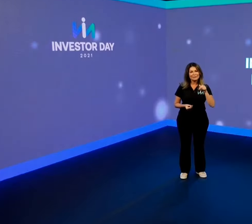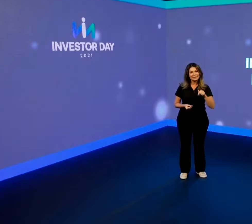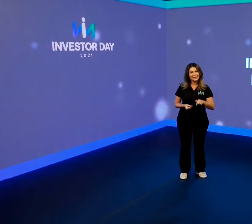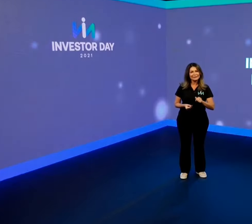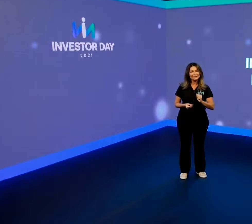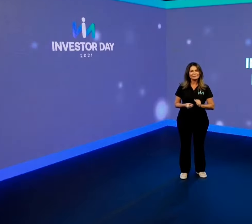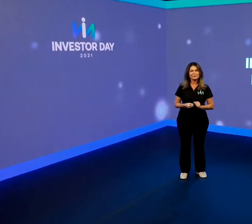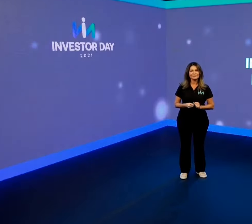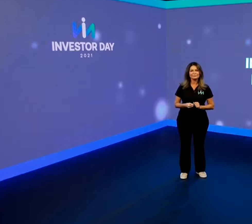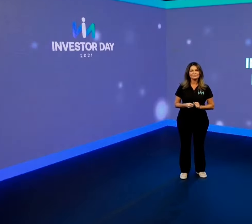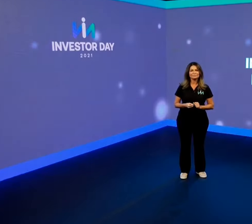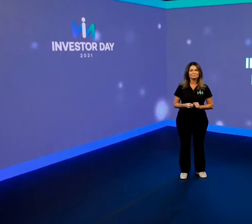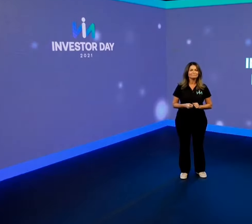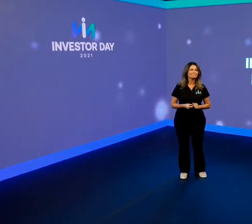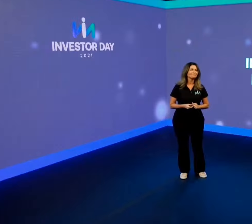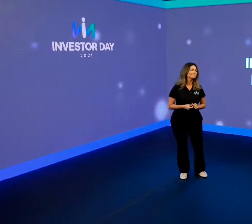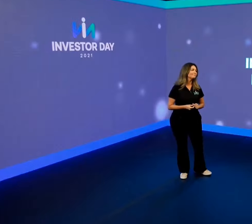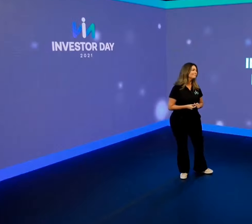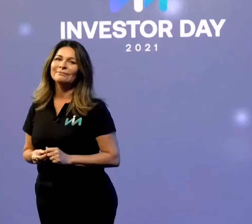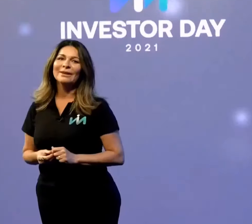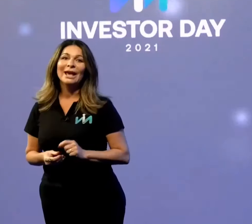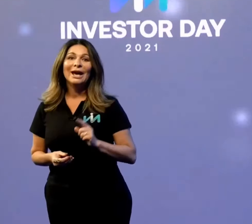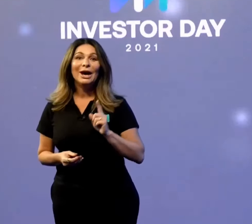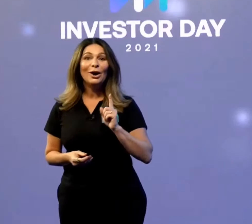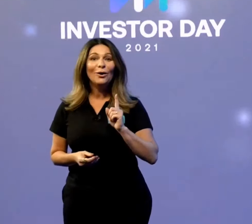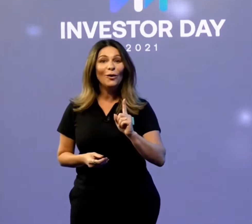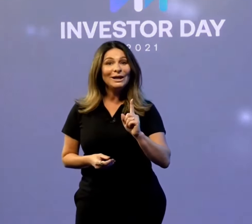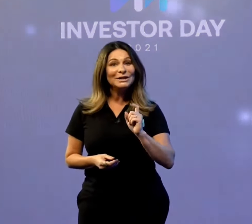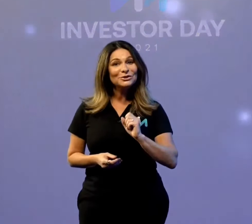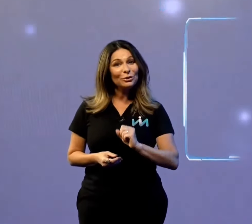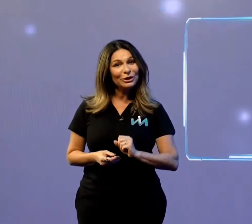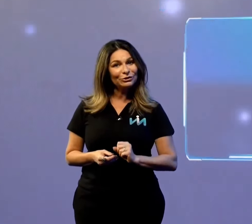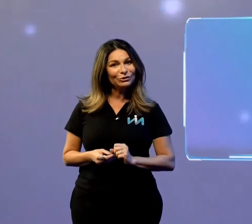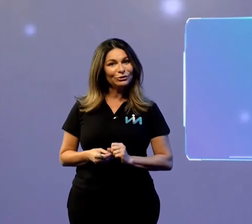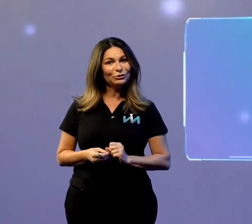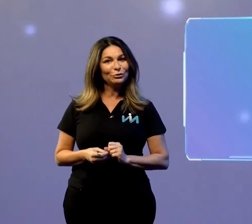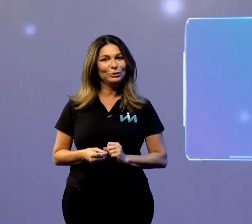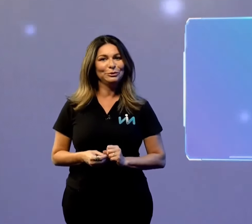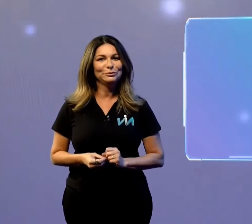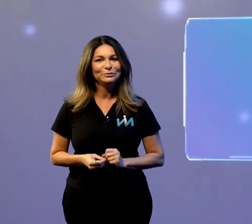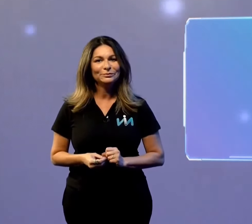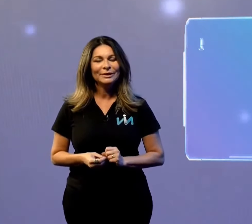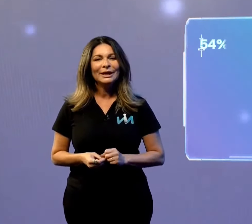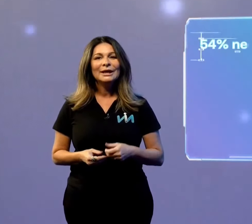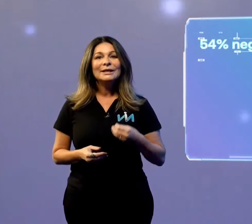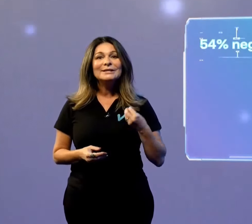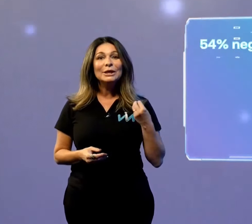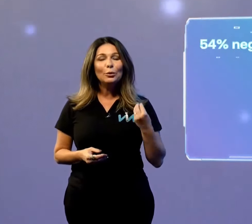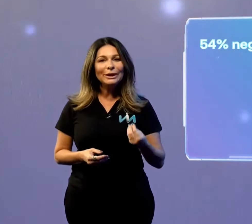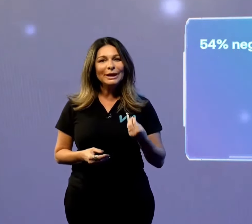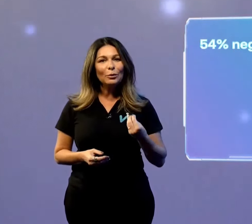está representada na Via. Chorei agora. Olha só o que a gente descobriu.